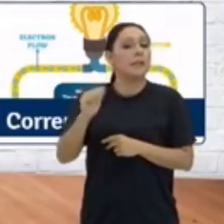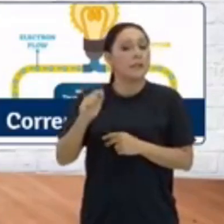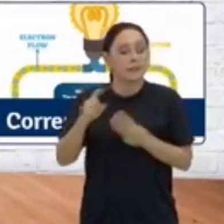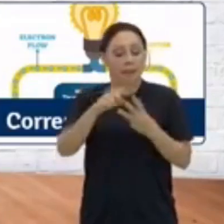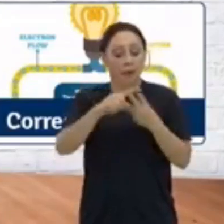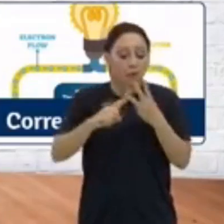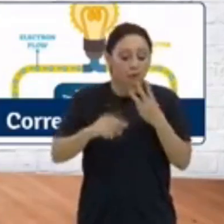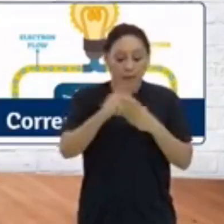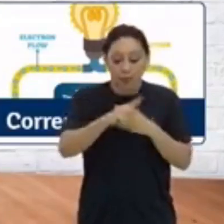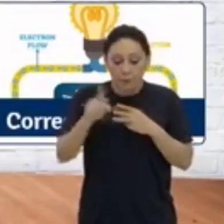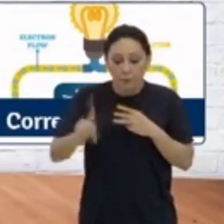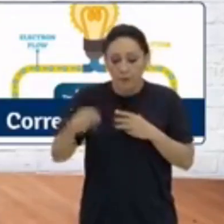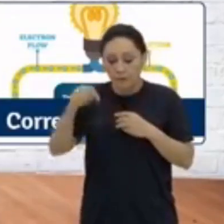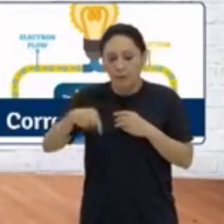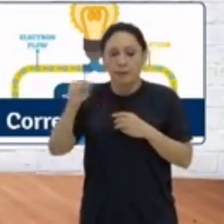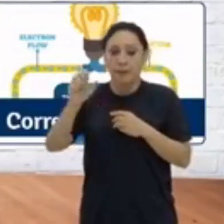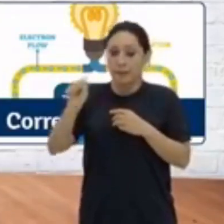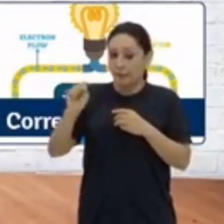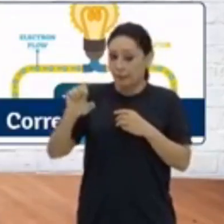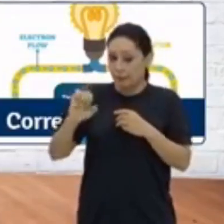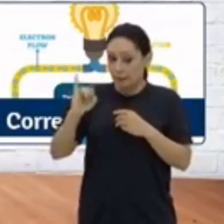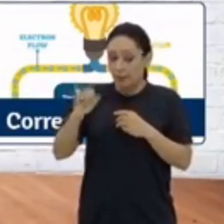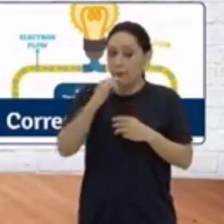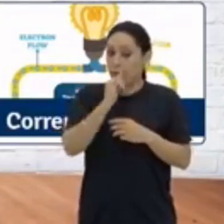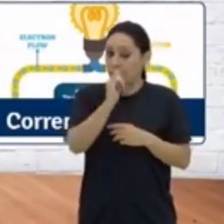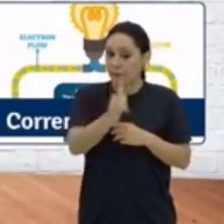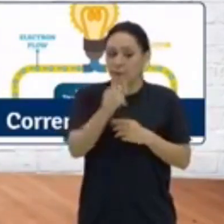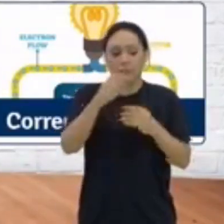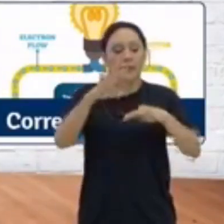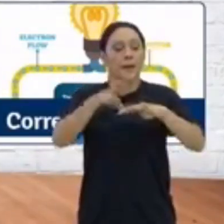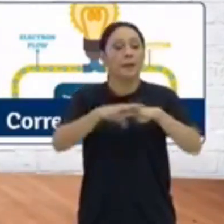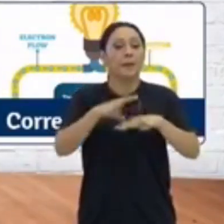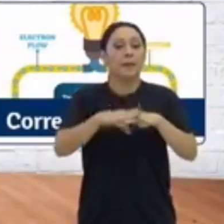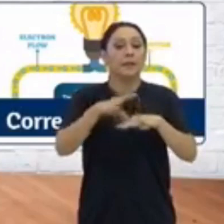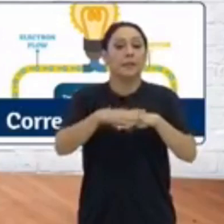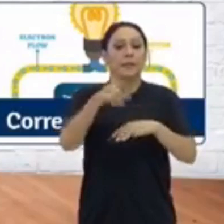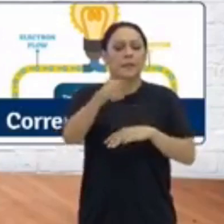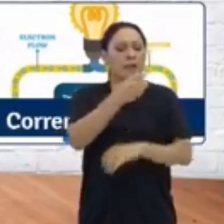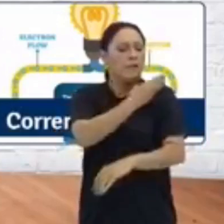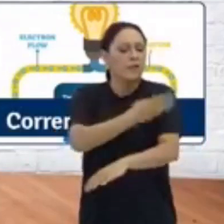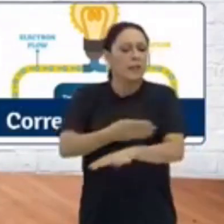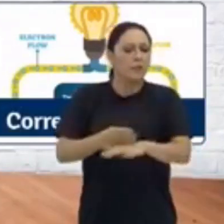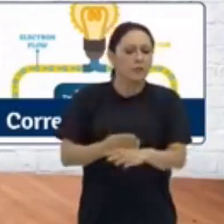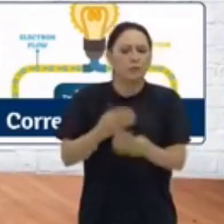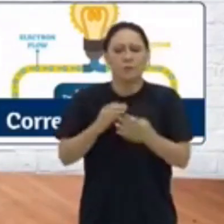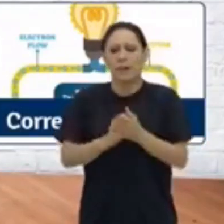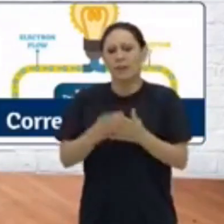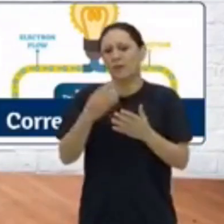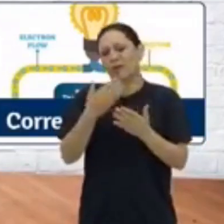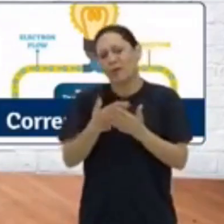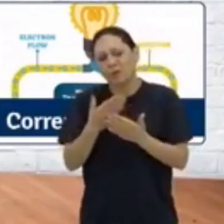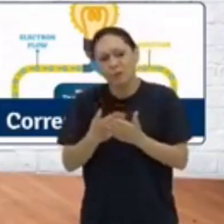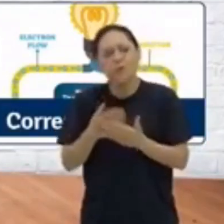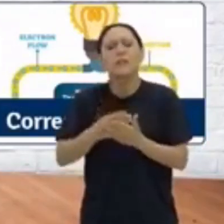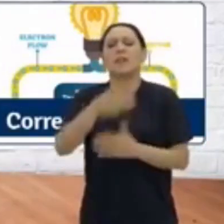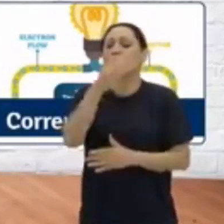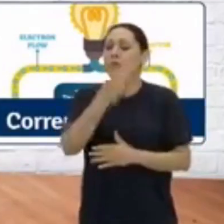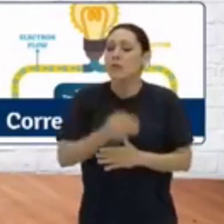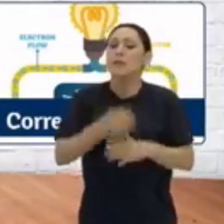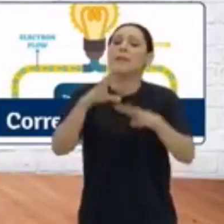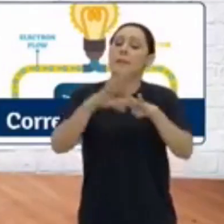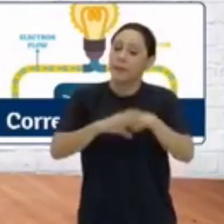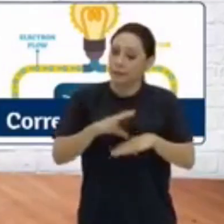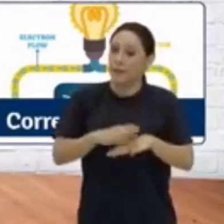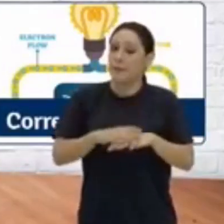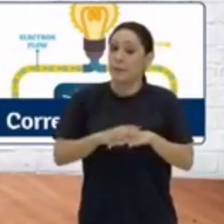também são os professores daqui do SEI. Então, quero te dizer que a matemática que você está acostumado a ver, tudo mais, com certeza, continua sendo a